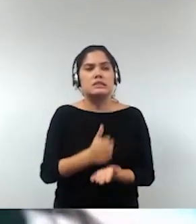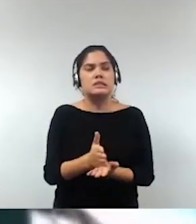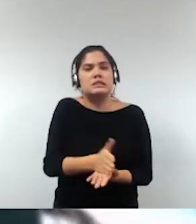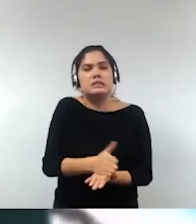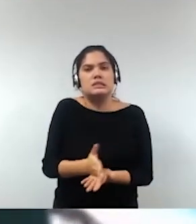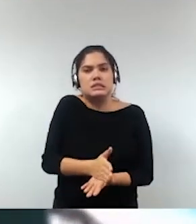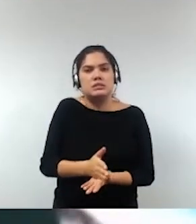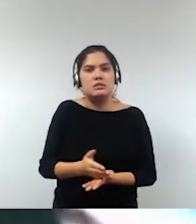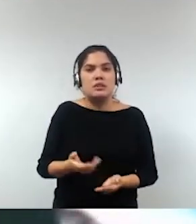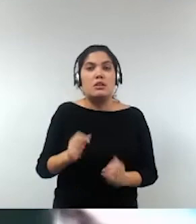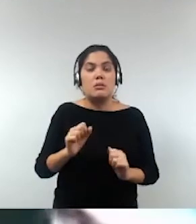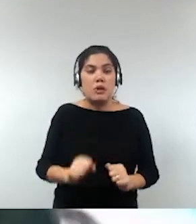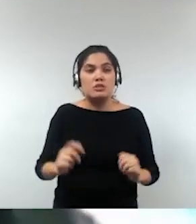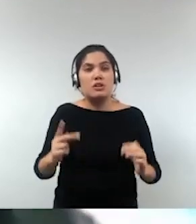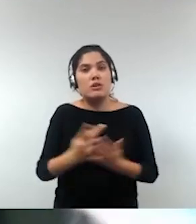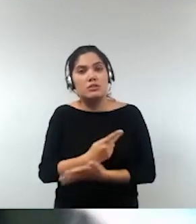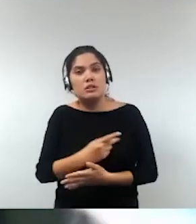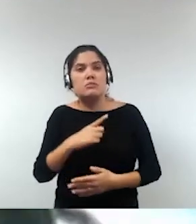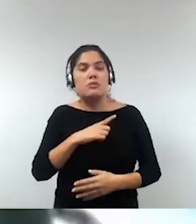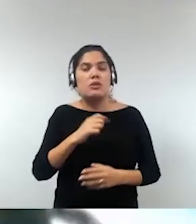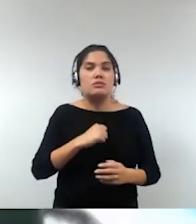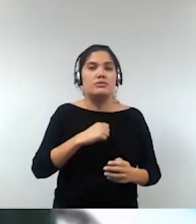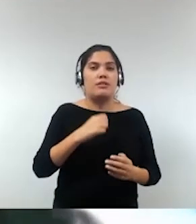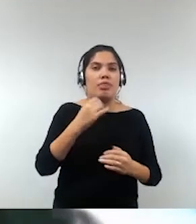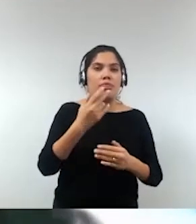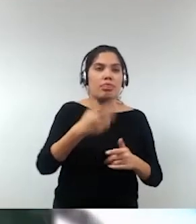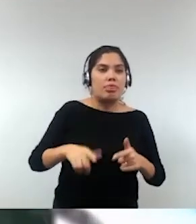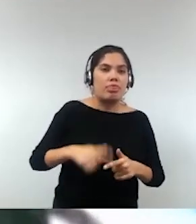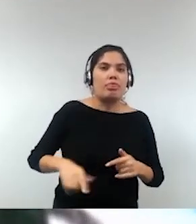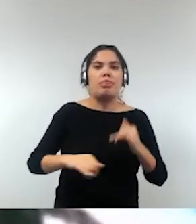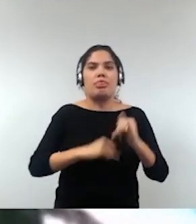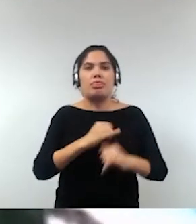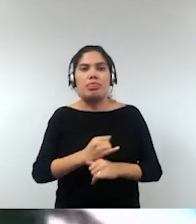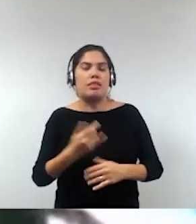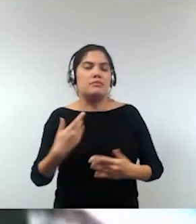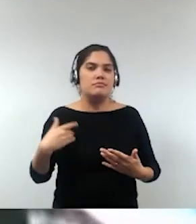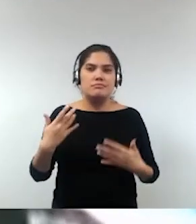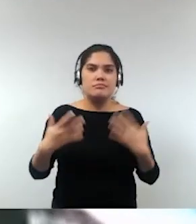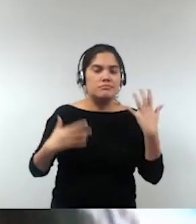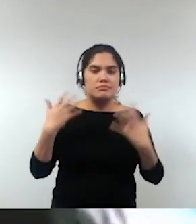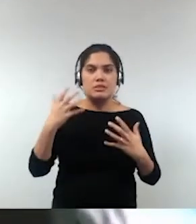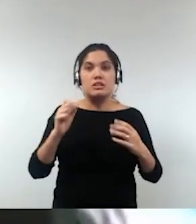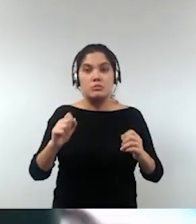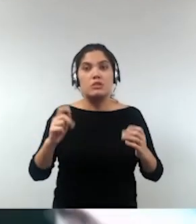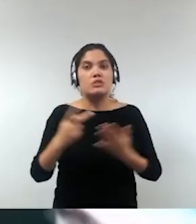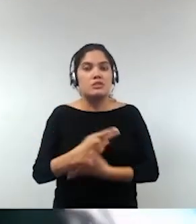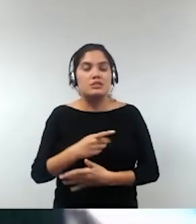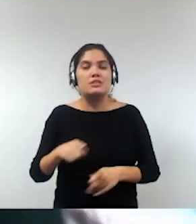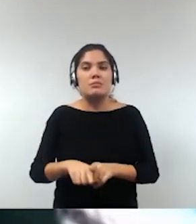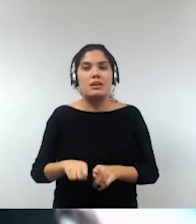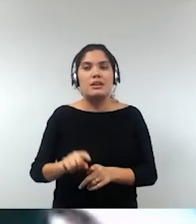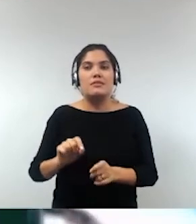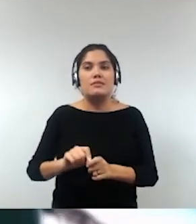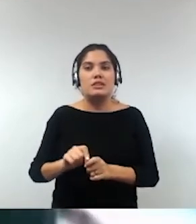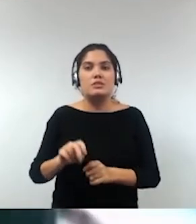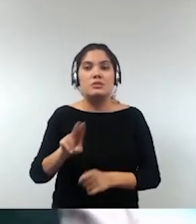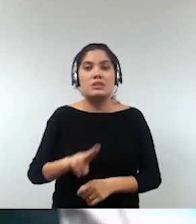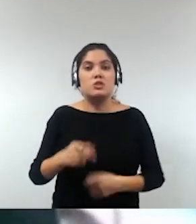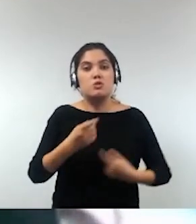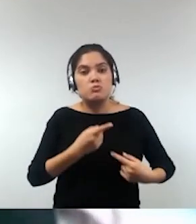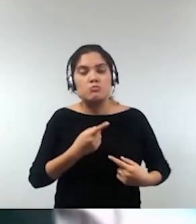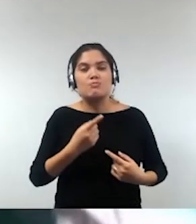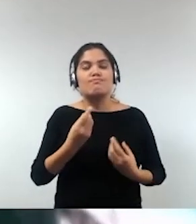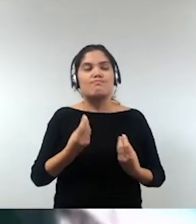né? Então, isso pode acontecer, pode cair enquanto eu estou falando, pode cair enquanto eu estou em mediação, e, às vezes, isso pode ser feito também como ser usado como